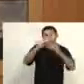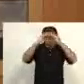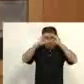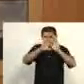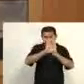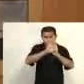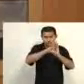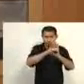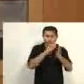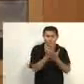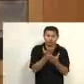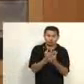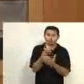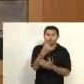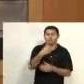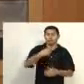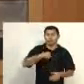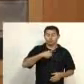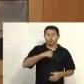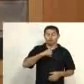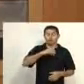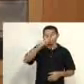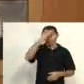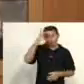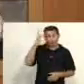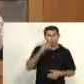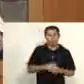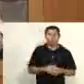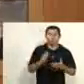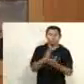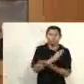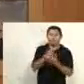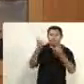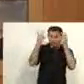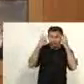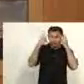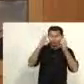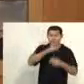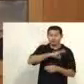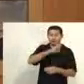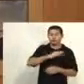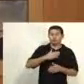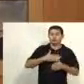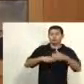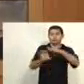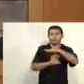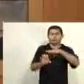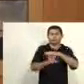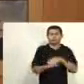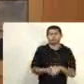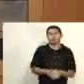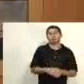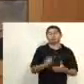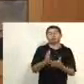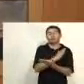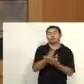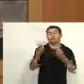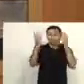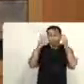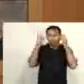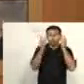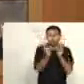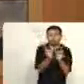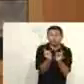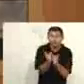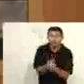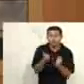conceitos da teleaula 1. Aí eu tenho, pessoal, a distribuição normal dos salários da minha empresa. E a distribuição normal de